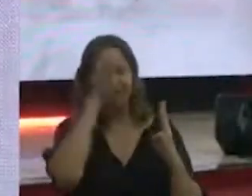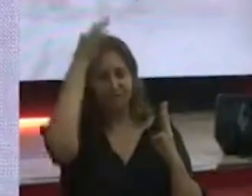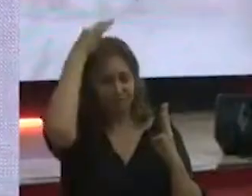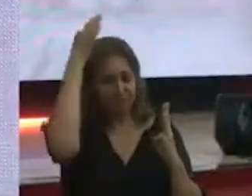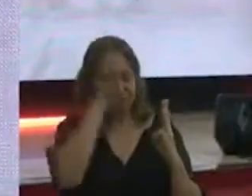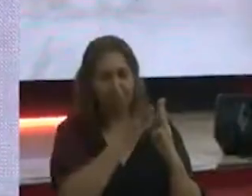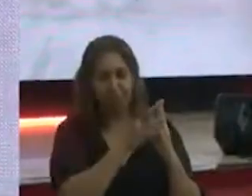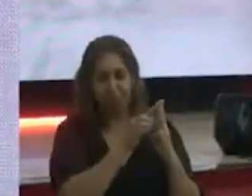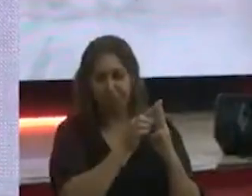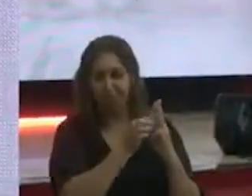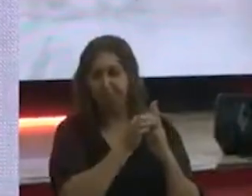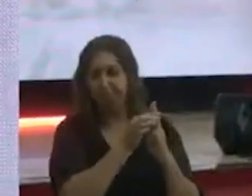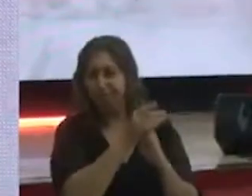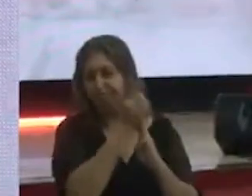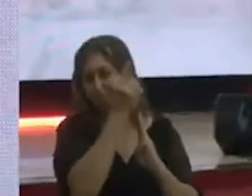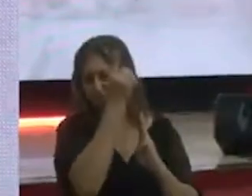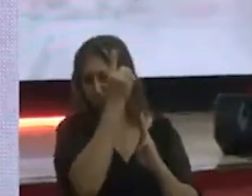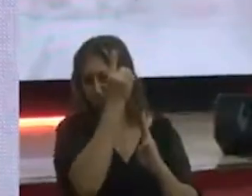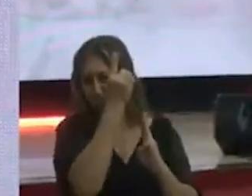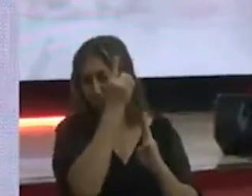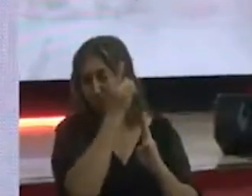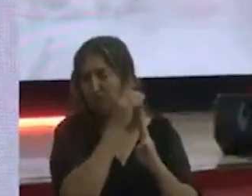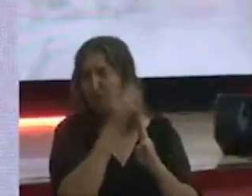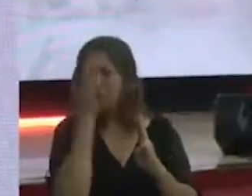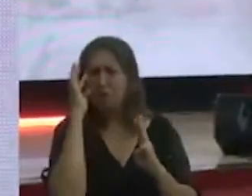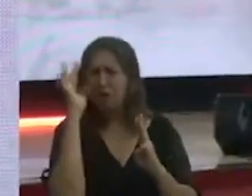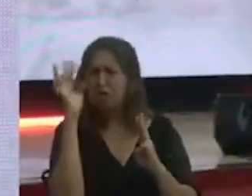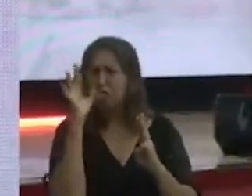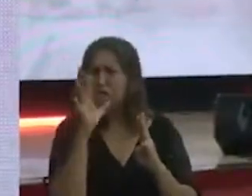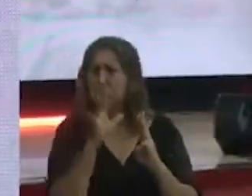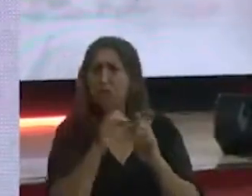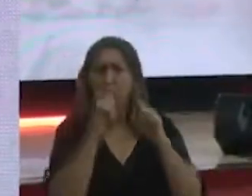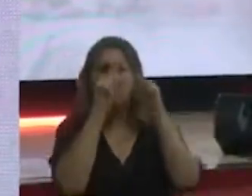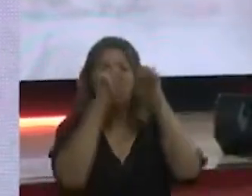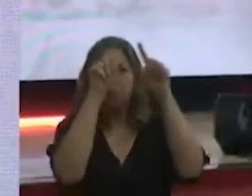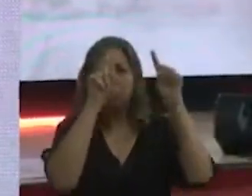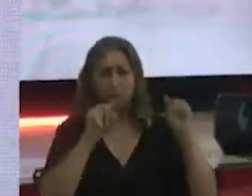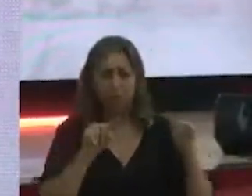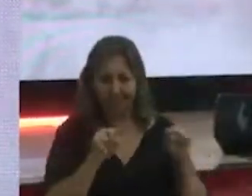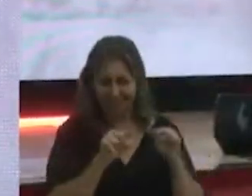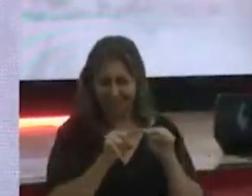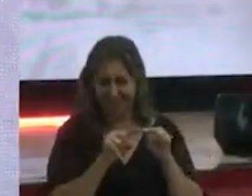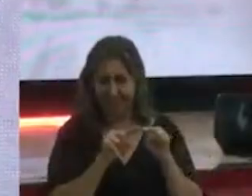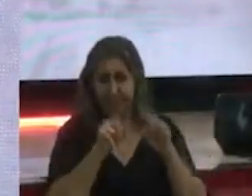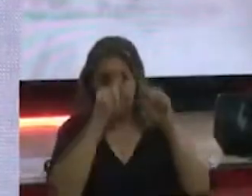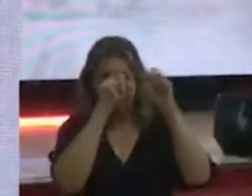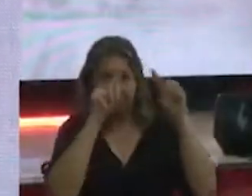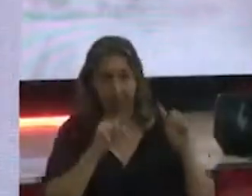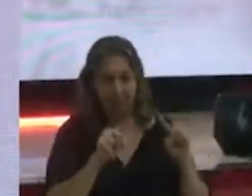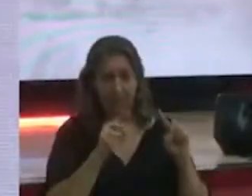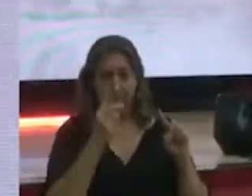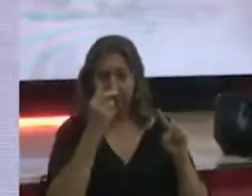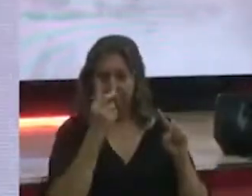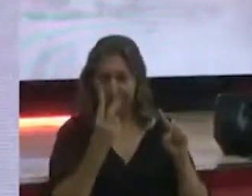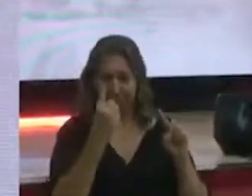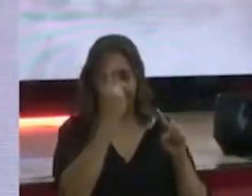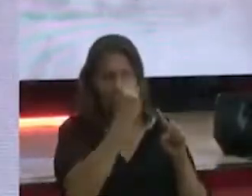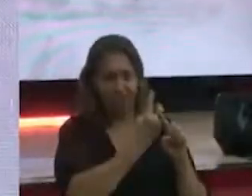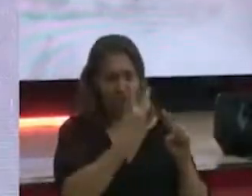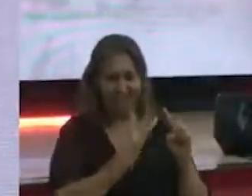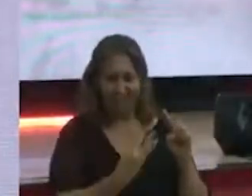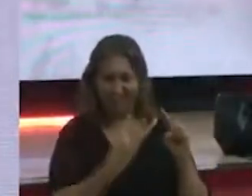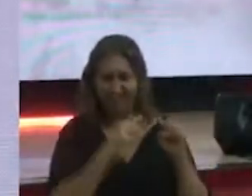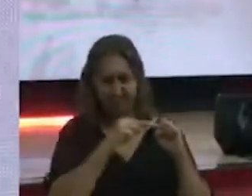triângulo imagine um triângulo um triângulo tem três vértices mas é